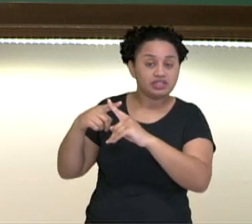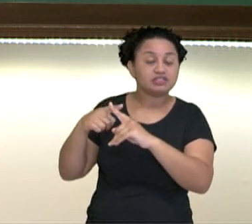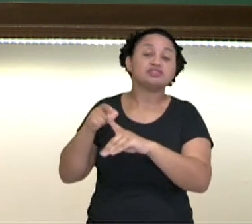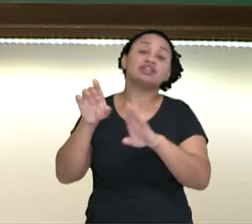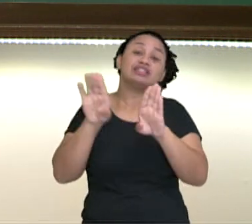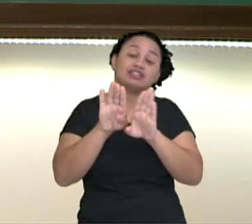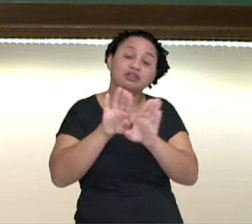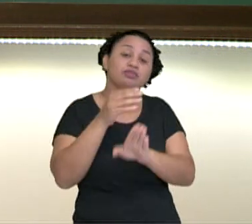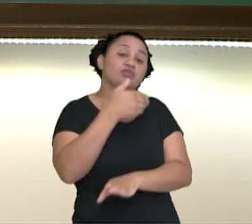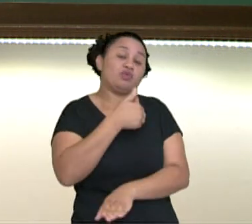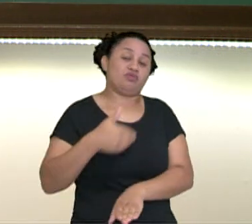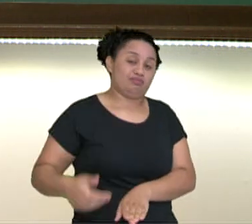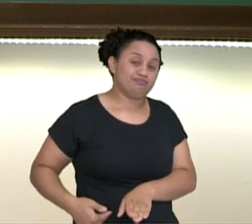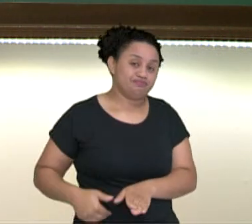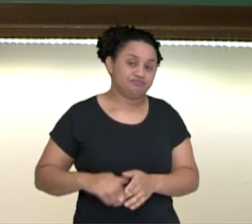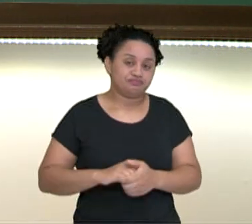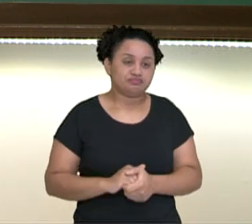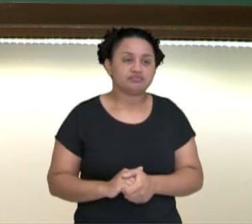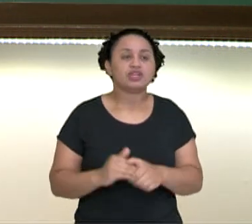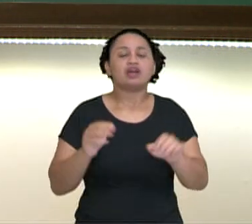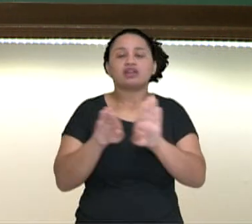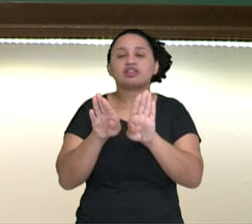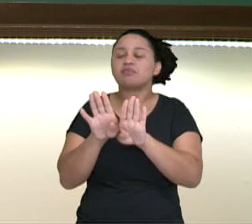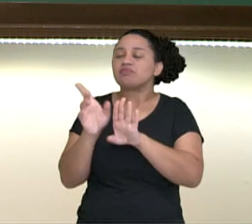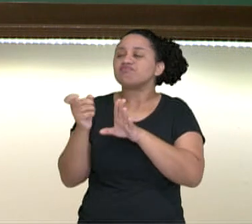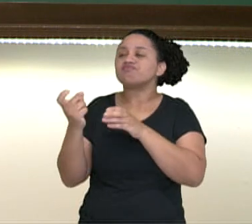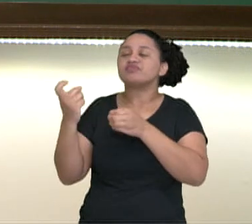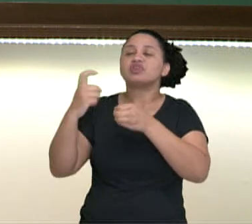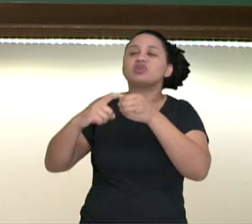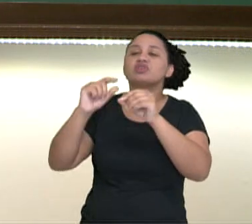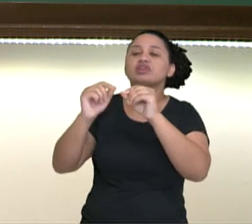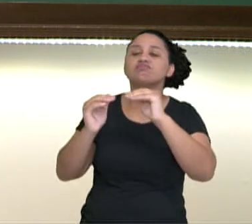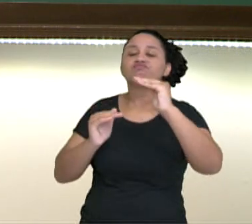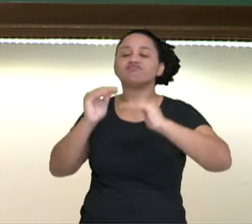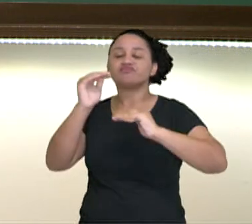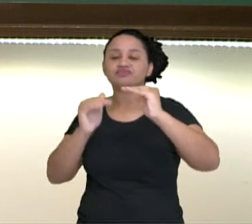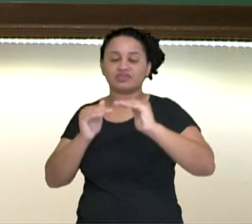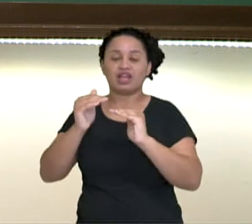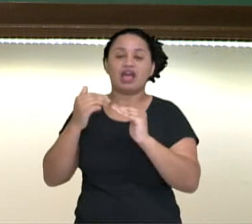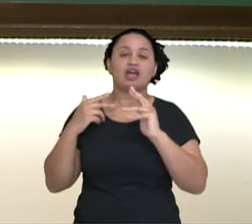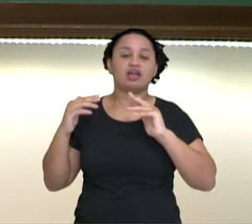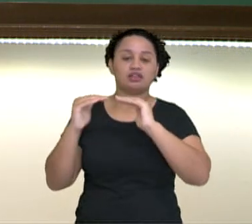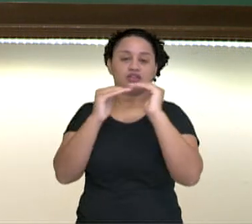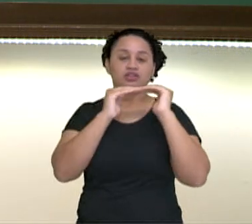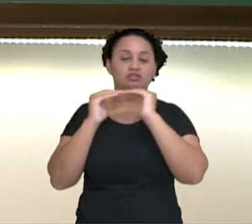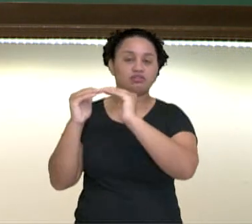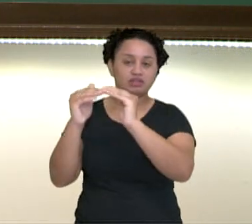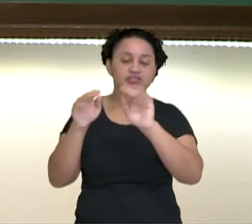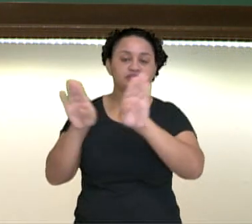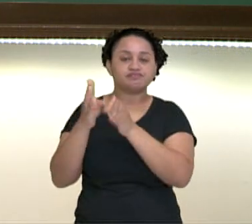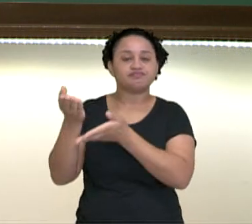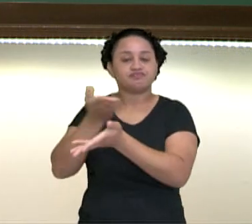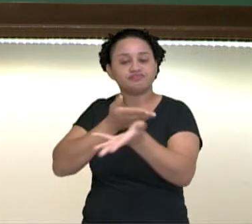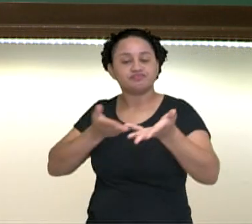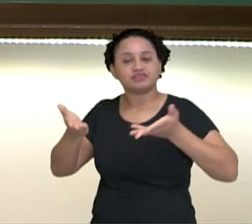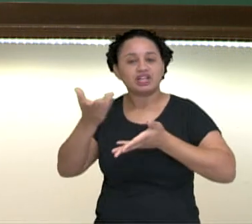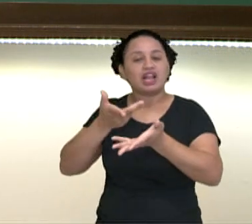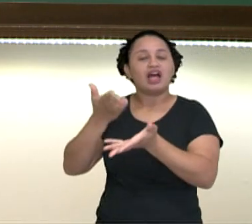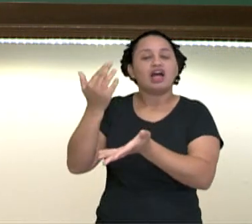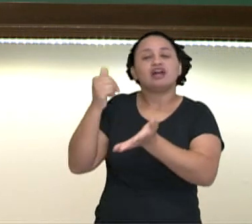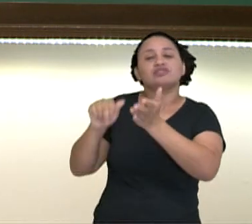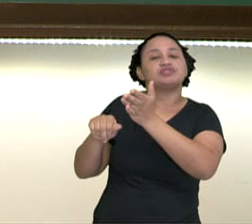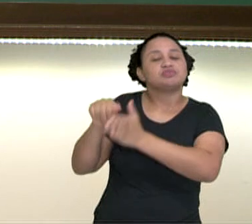governo, né? Além do retorno aos ideais de igualdade e fraternidade dos primeiros